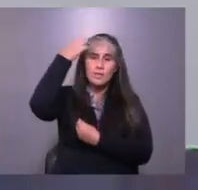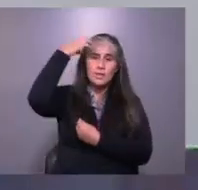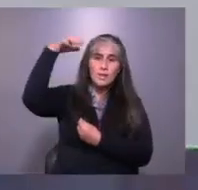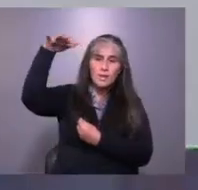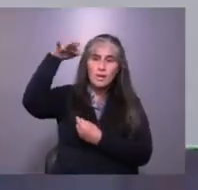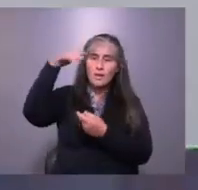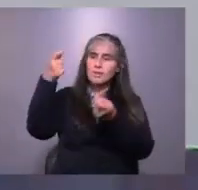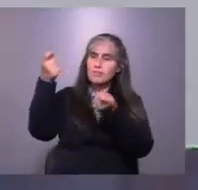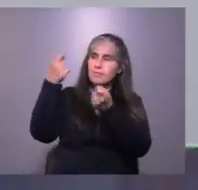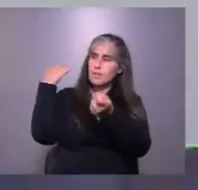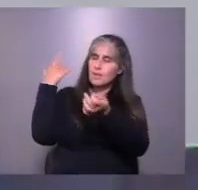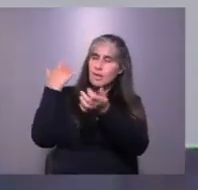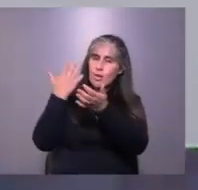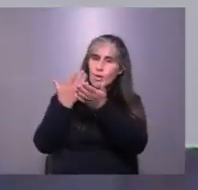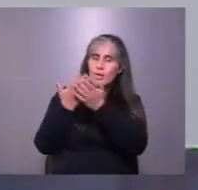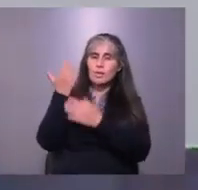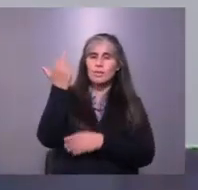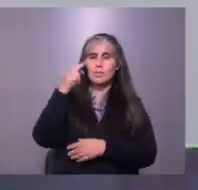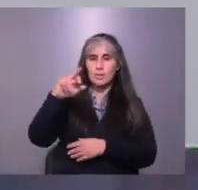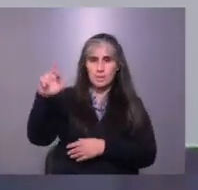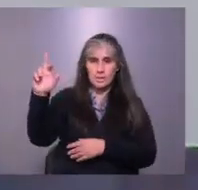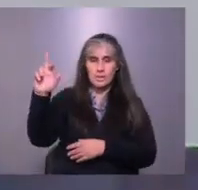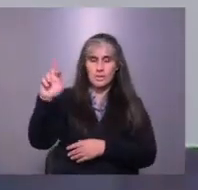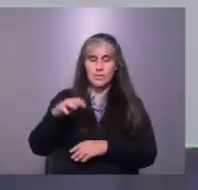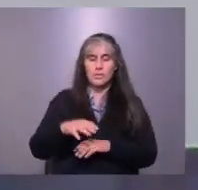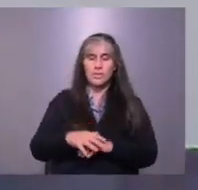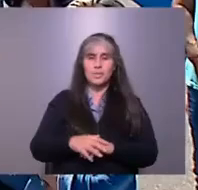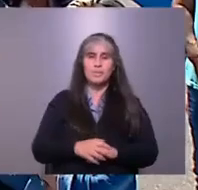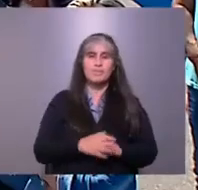dos séculos.